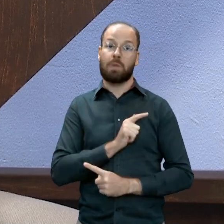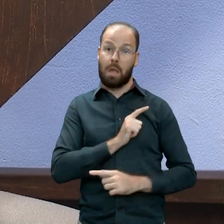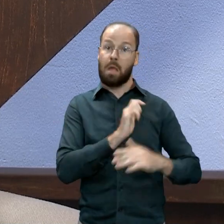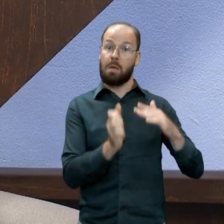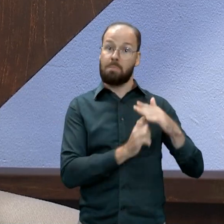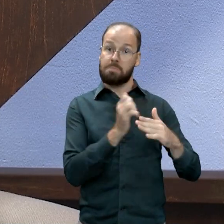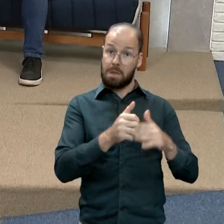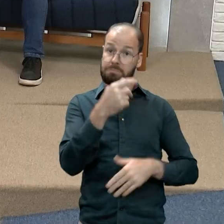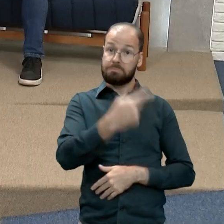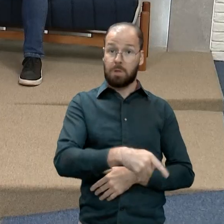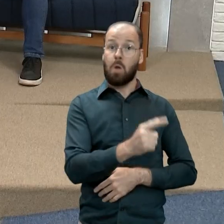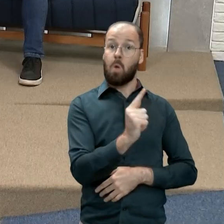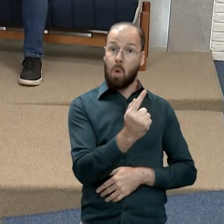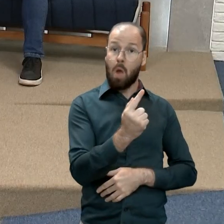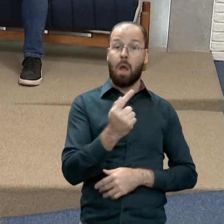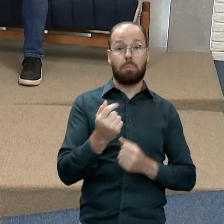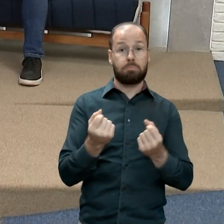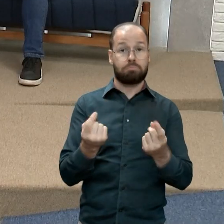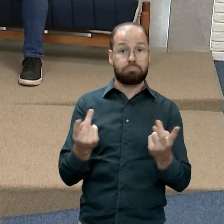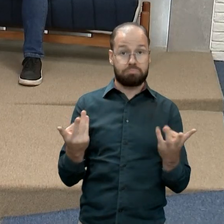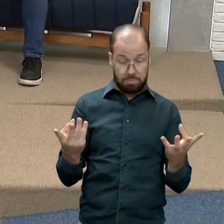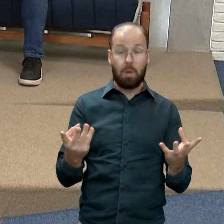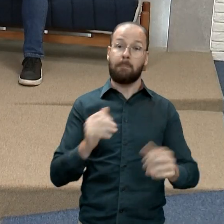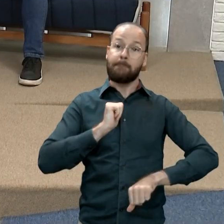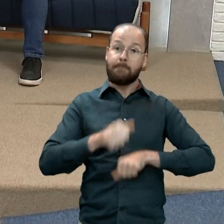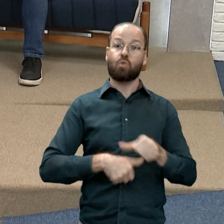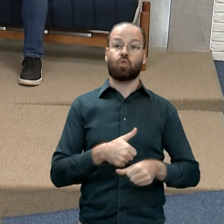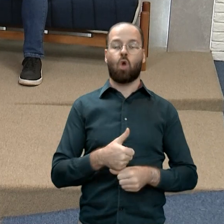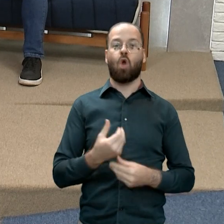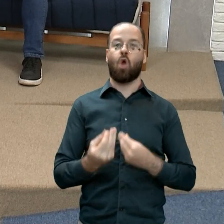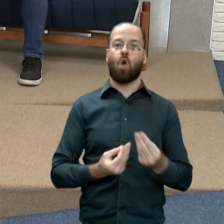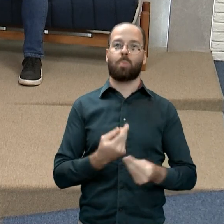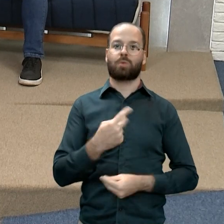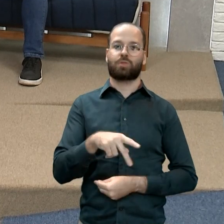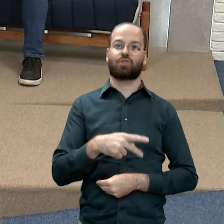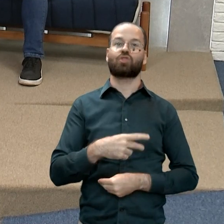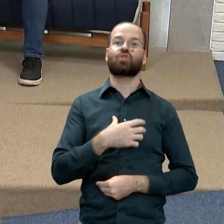disso. Que mudaram a forma de gerenciar os